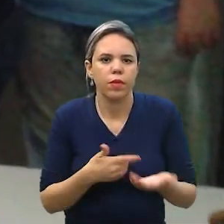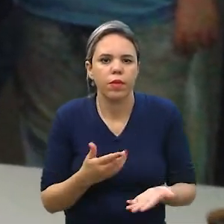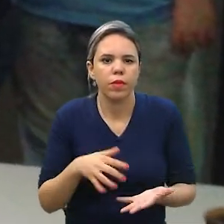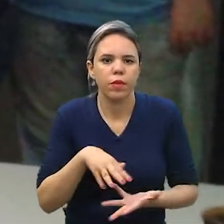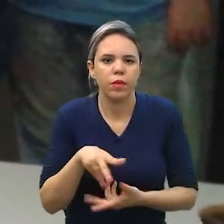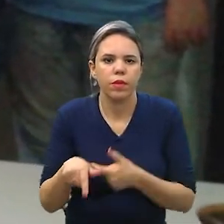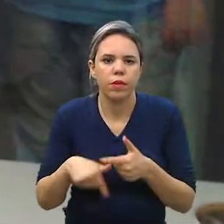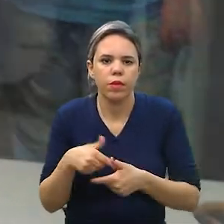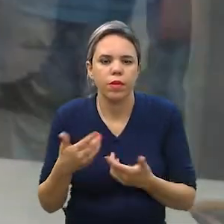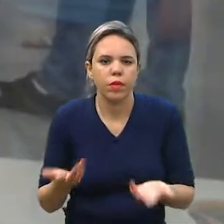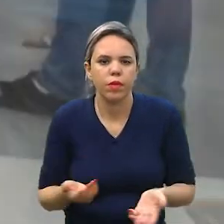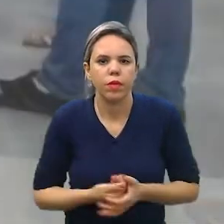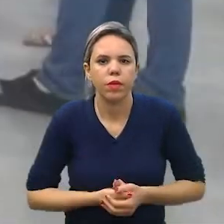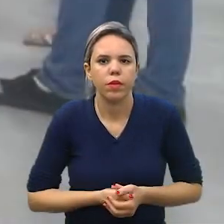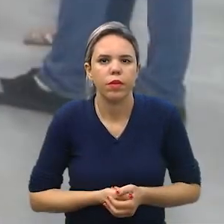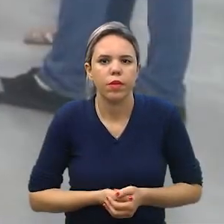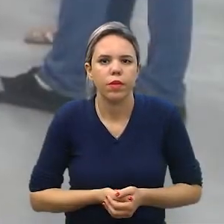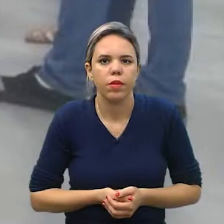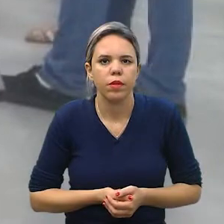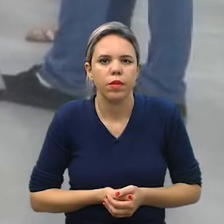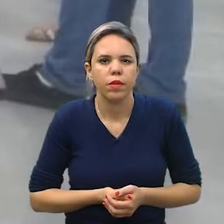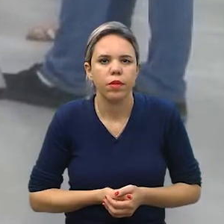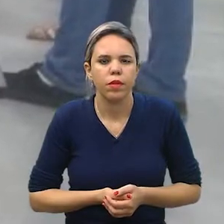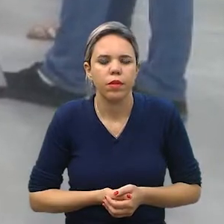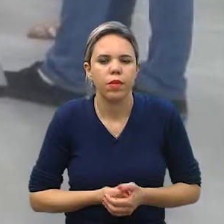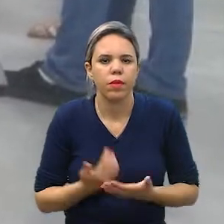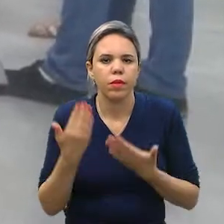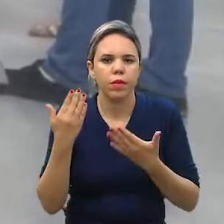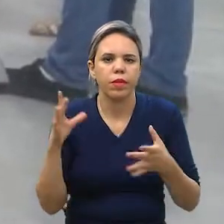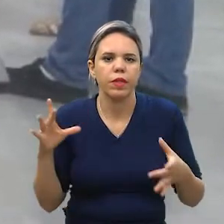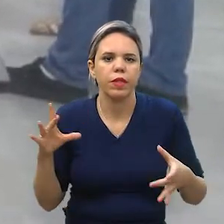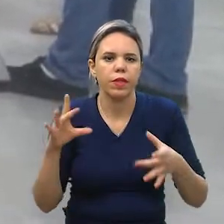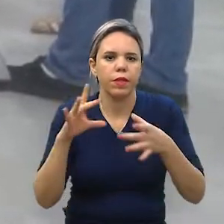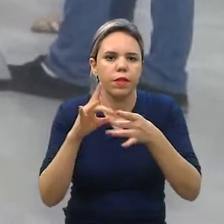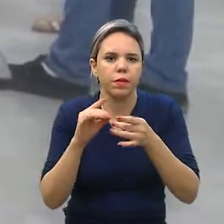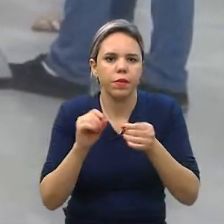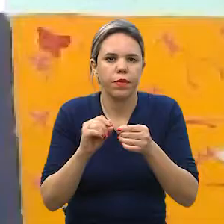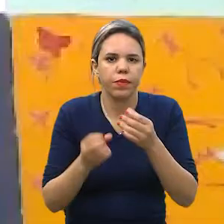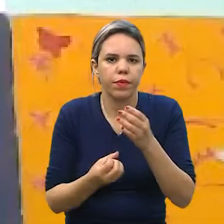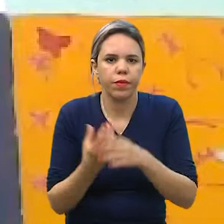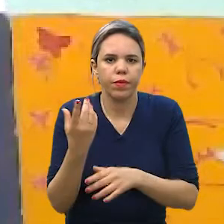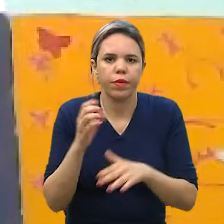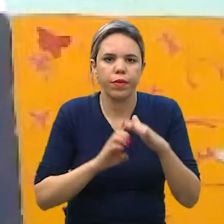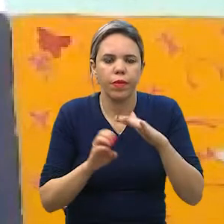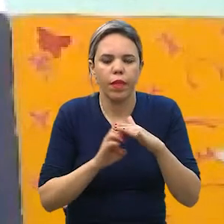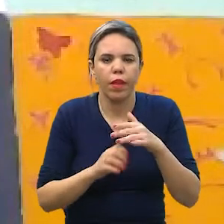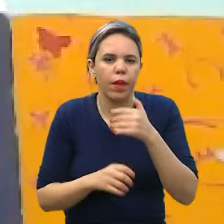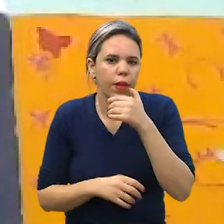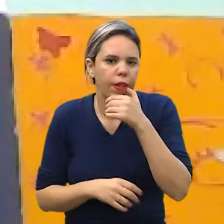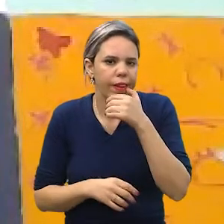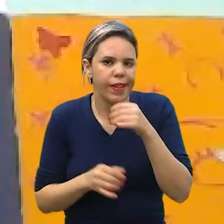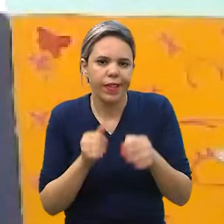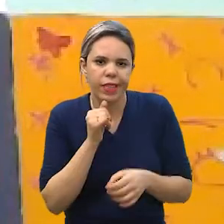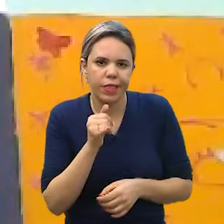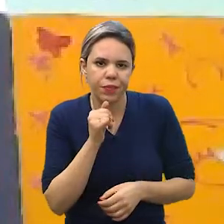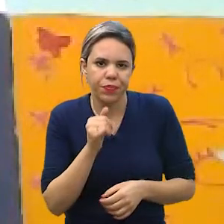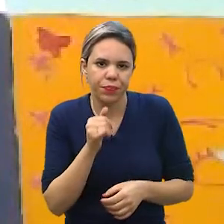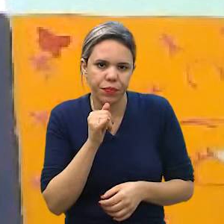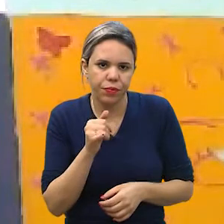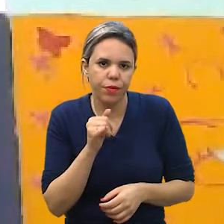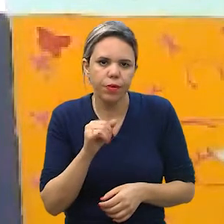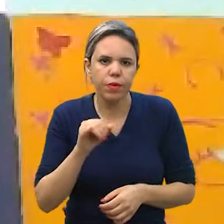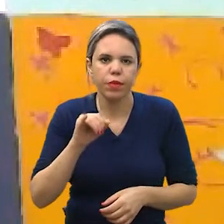no mundo do trabalho, né? Além disso, graças a parcerias que nós formamos com algumas empresas, como, por exemplo,